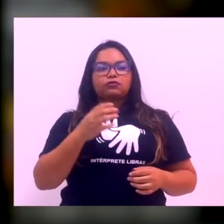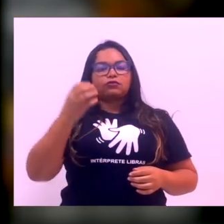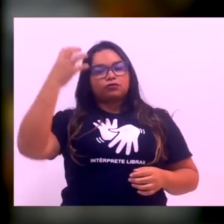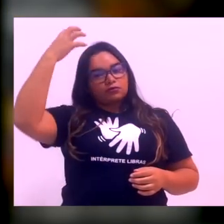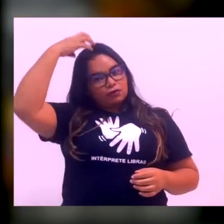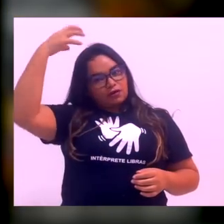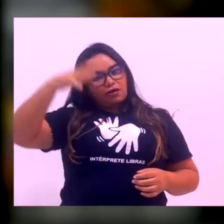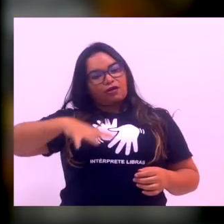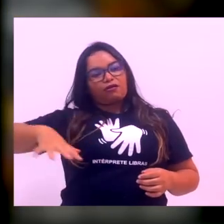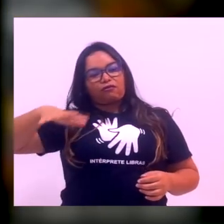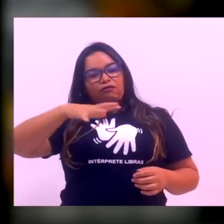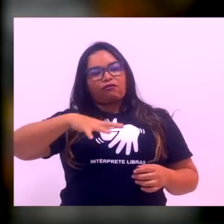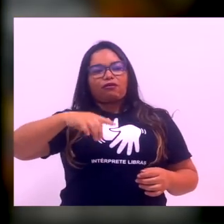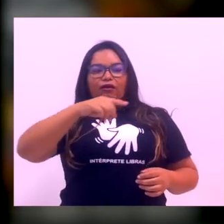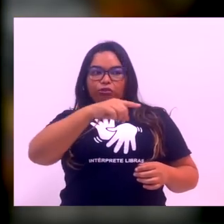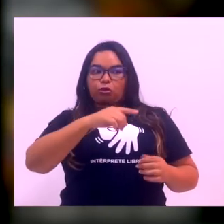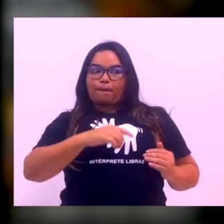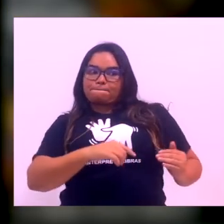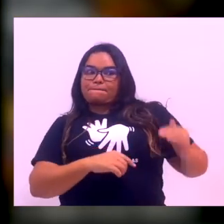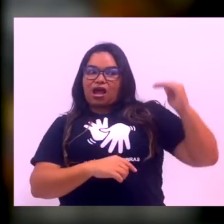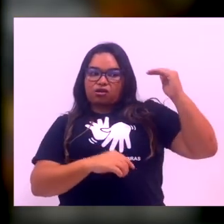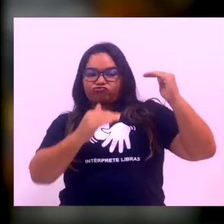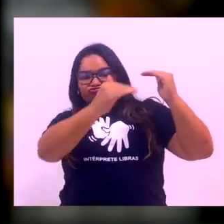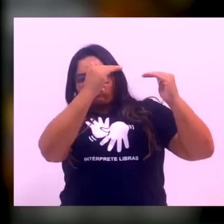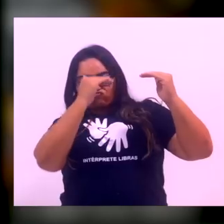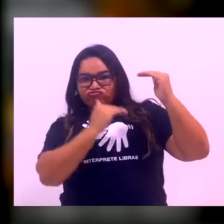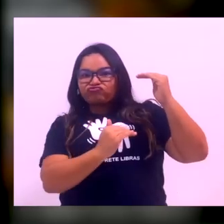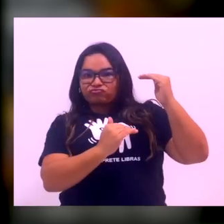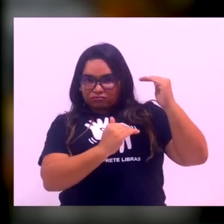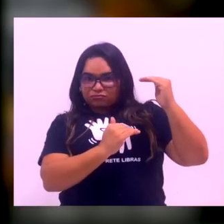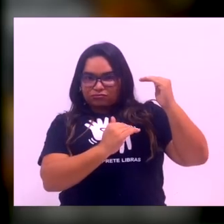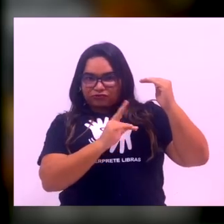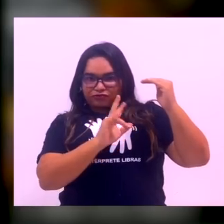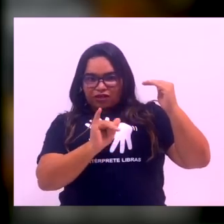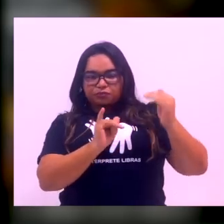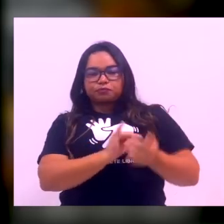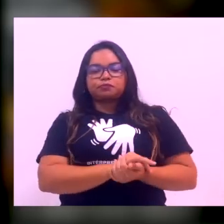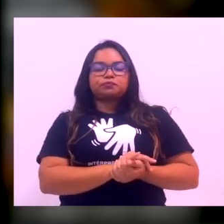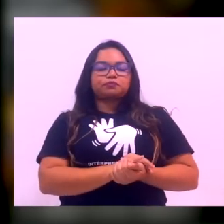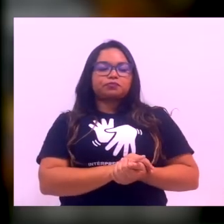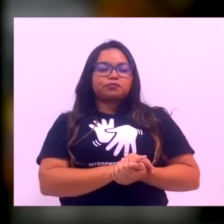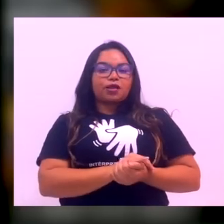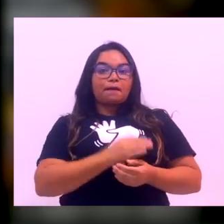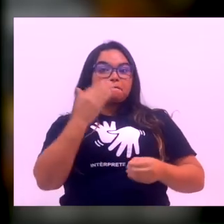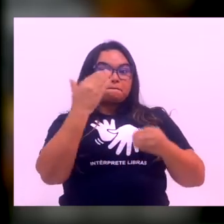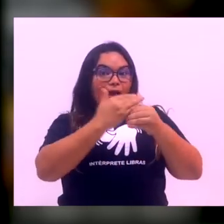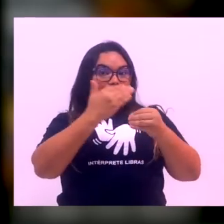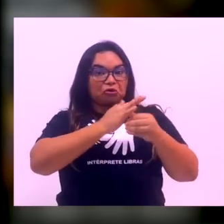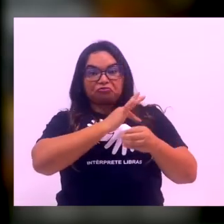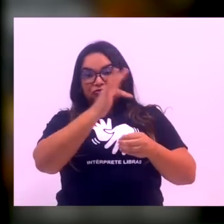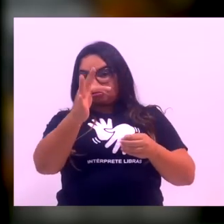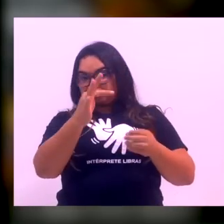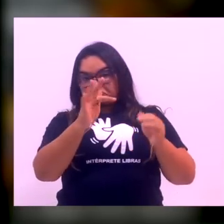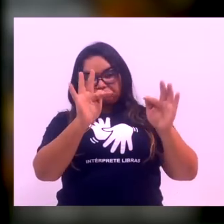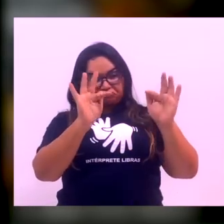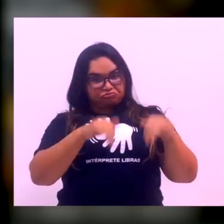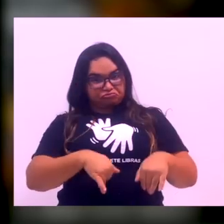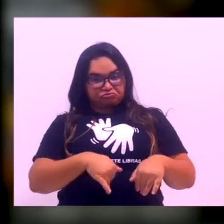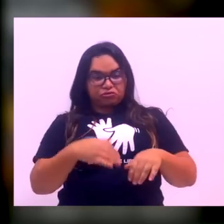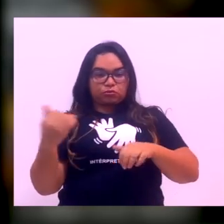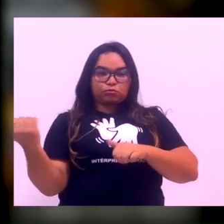E depois de ti se levantará outro. Outro o quê? Reino inferior a ti. Daniel 2,